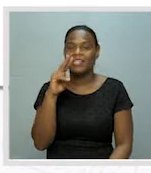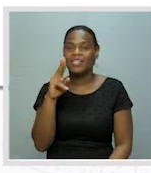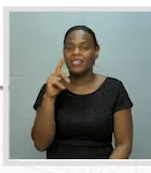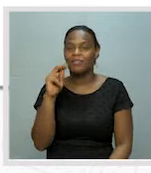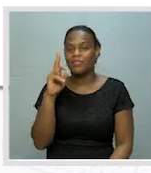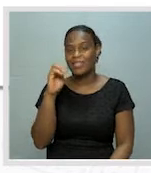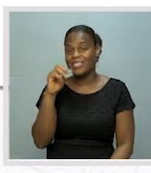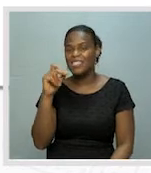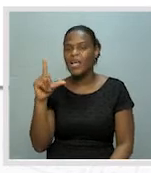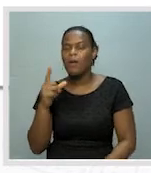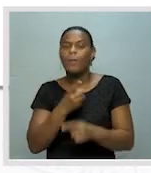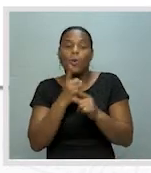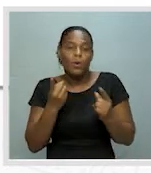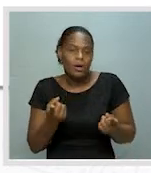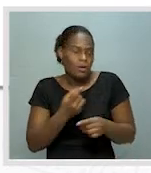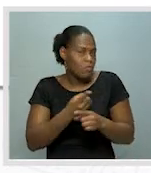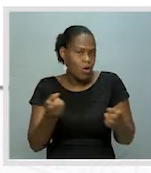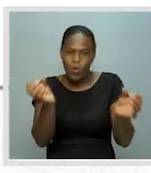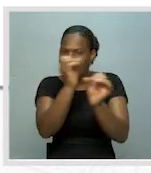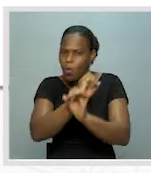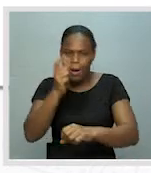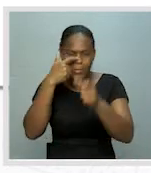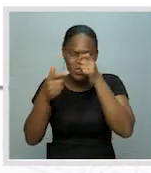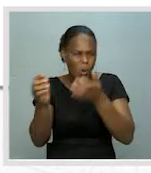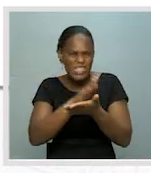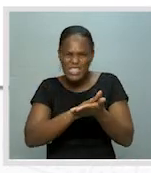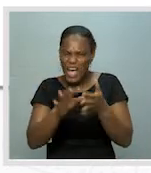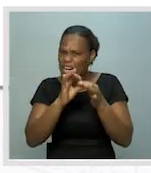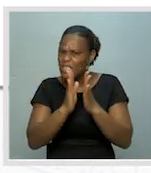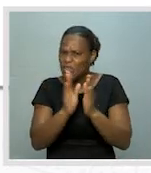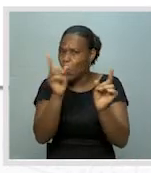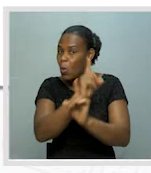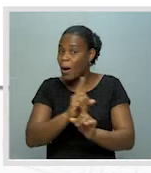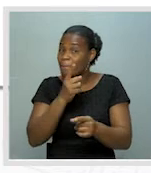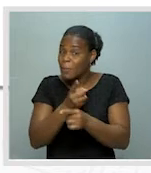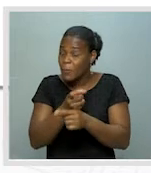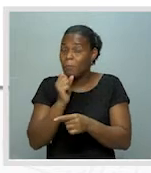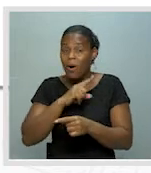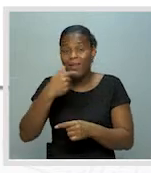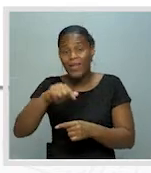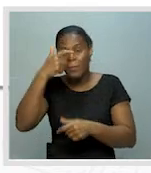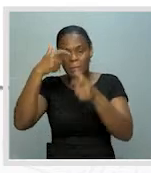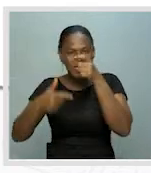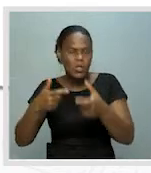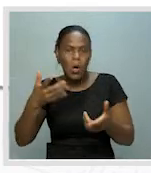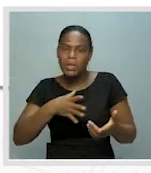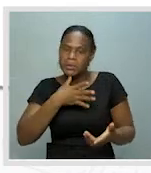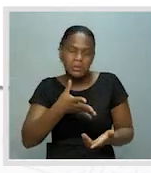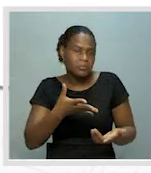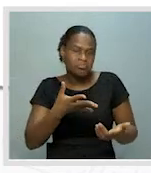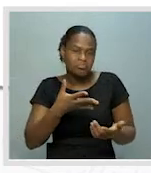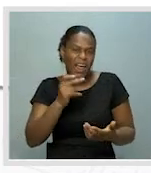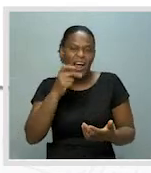universal precisamente por quê? Porque não há povos sem religião. Muito embora existem indivíduos que julgam